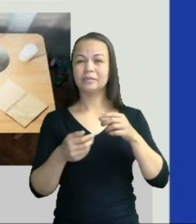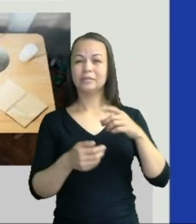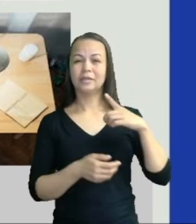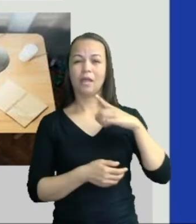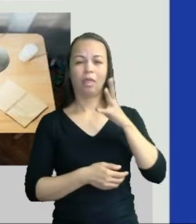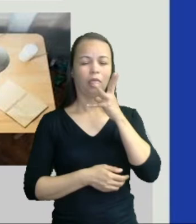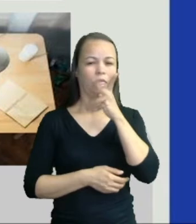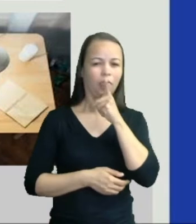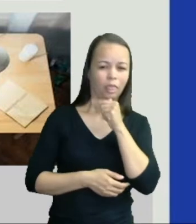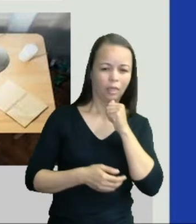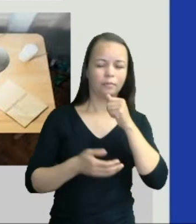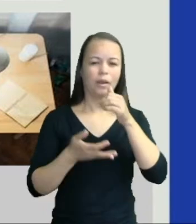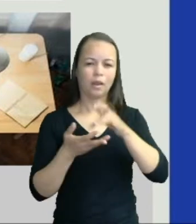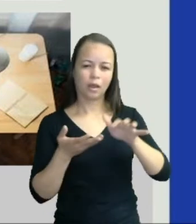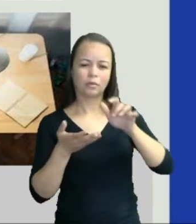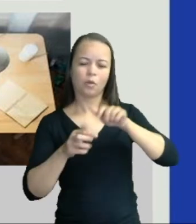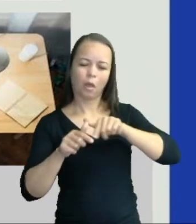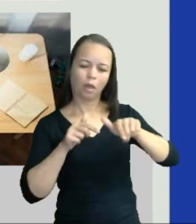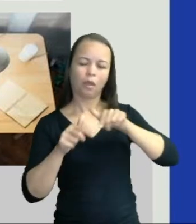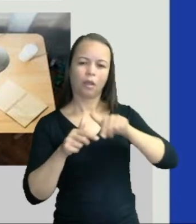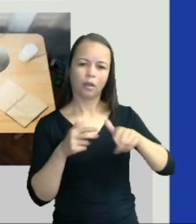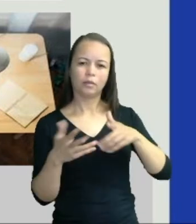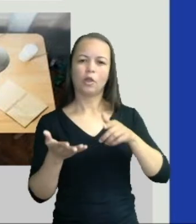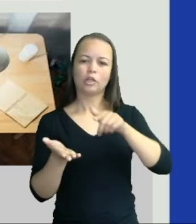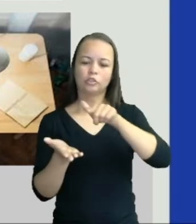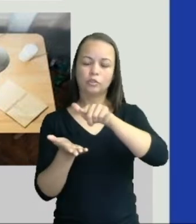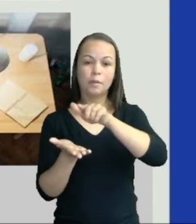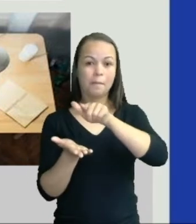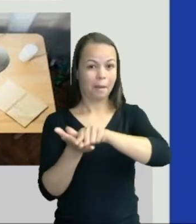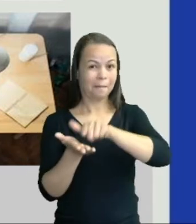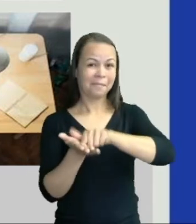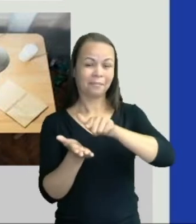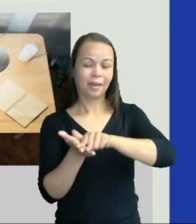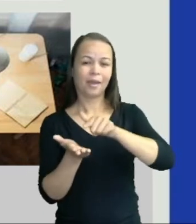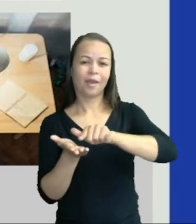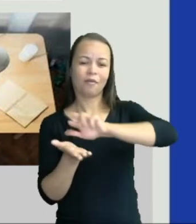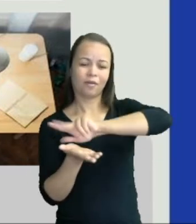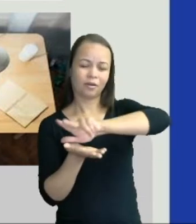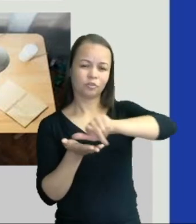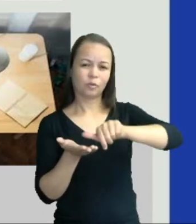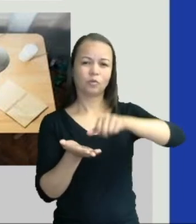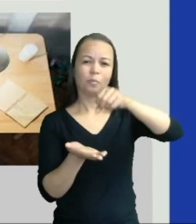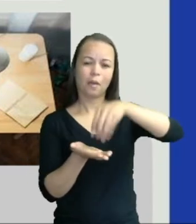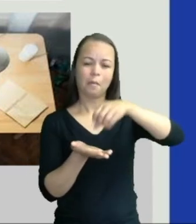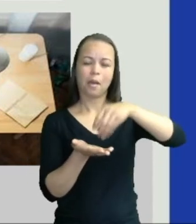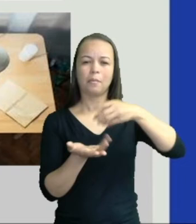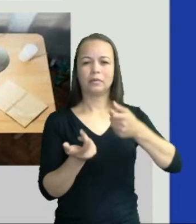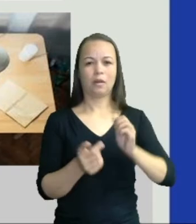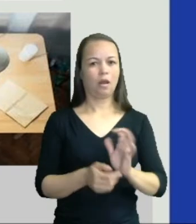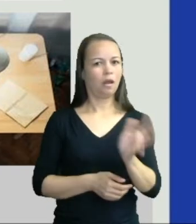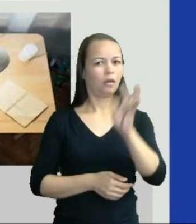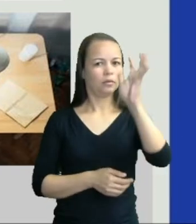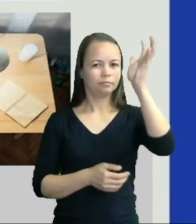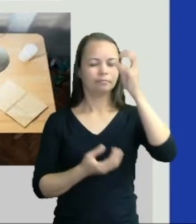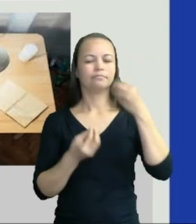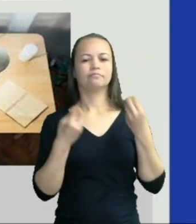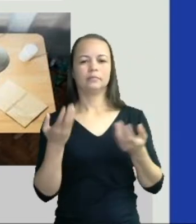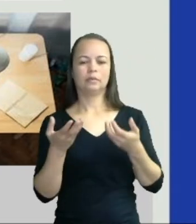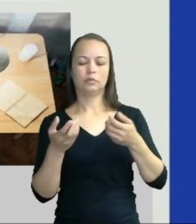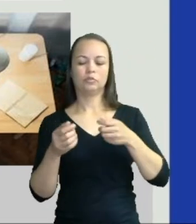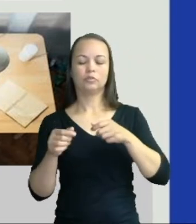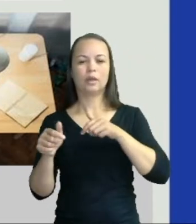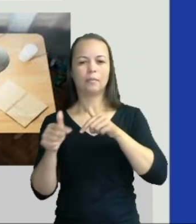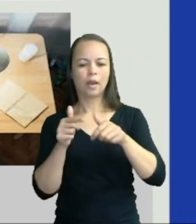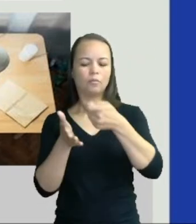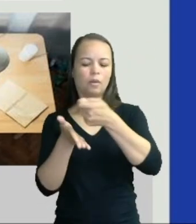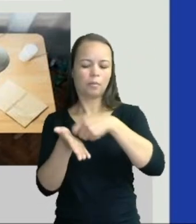Com o passar do tempo, o ambiente de trabalho vem mudando. A maioria dessas mudanças pode ser considerada reflexo da